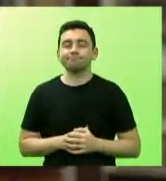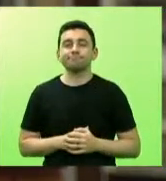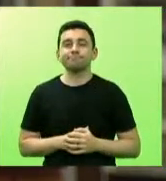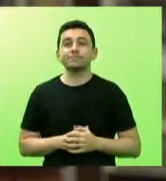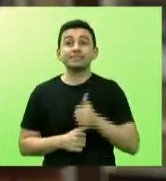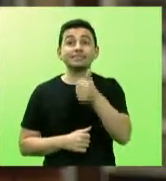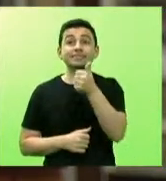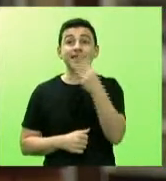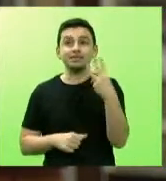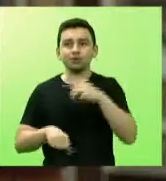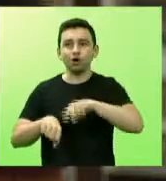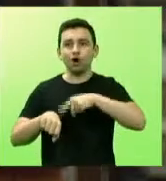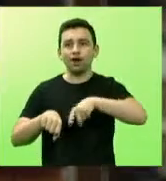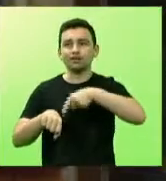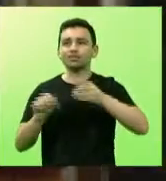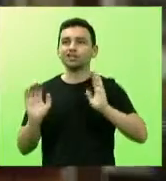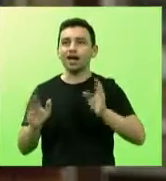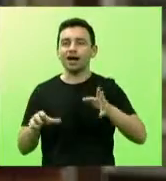13 horas.